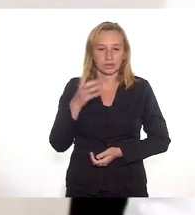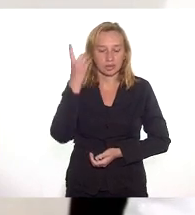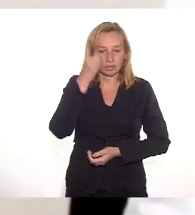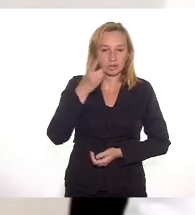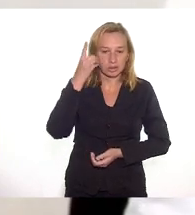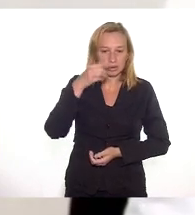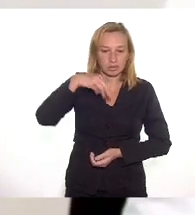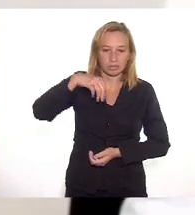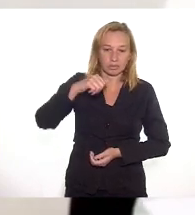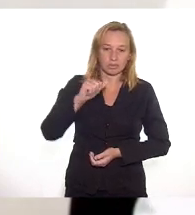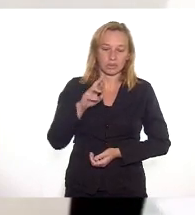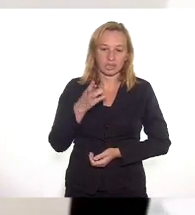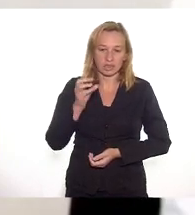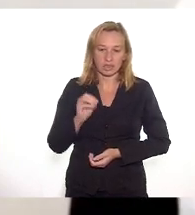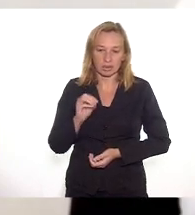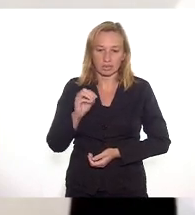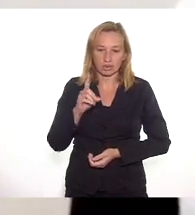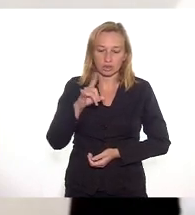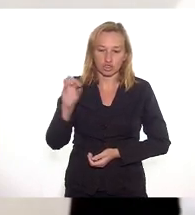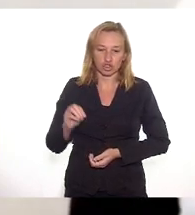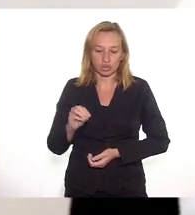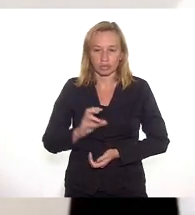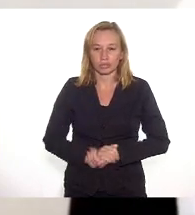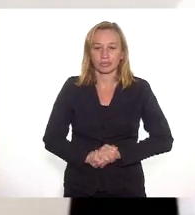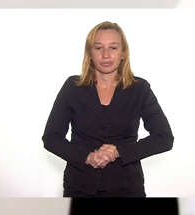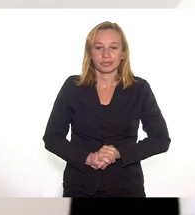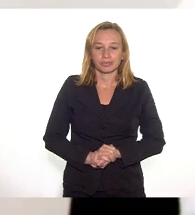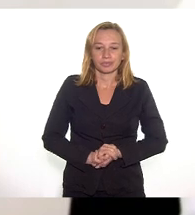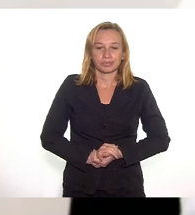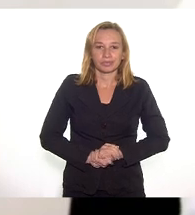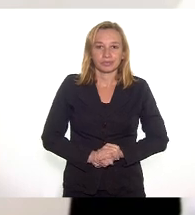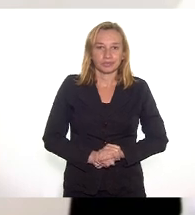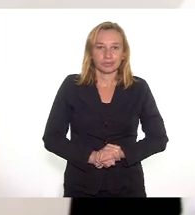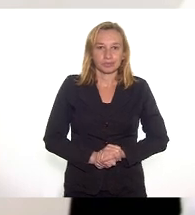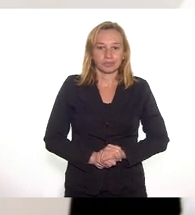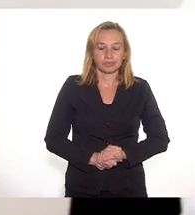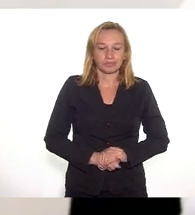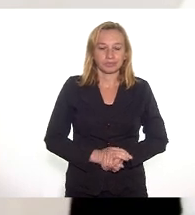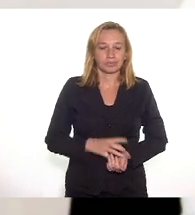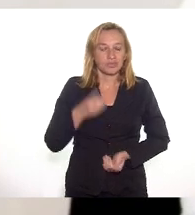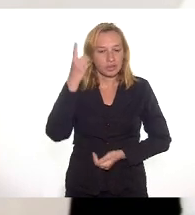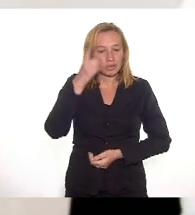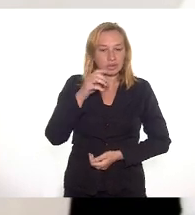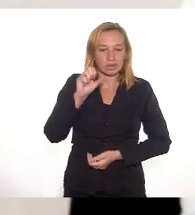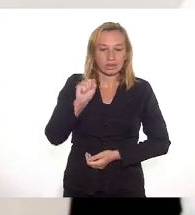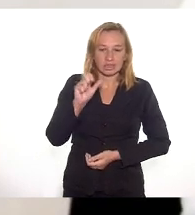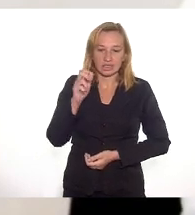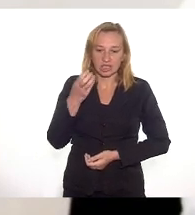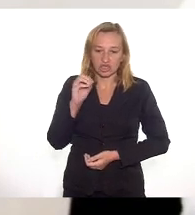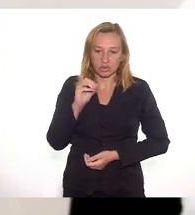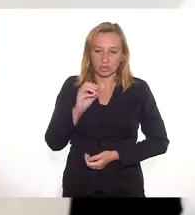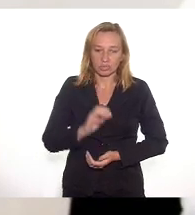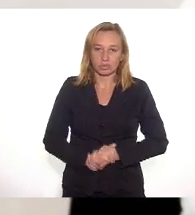Dino. Deputado Marcelo Dino. Deputado Sérgio Fernandes.